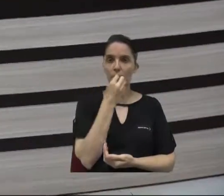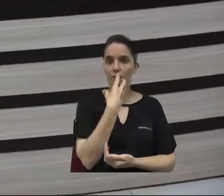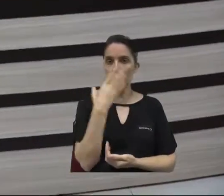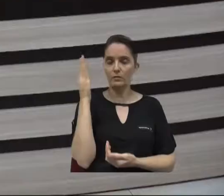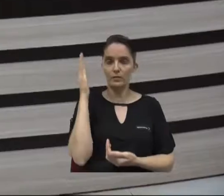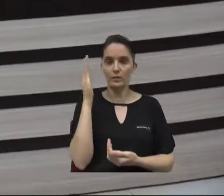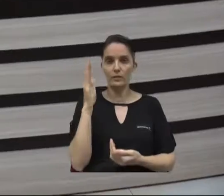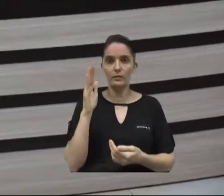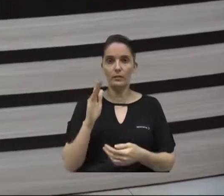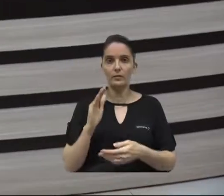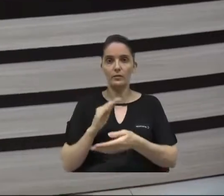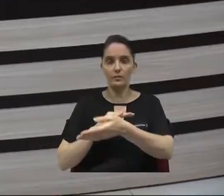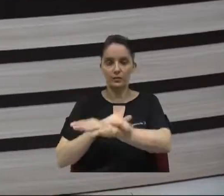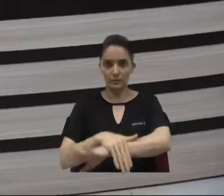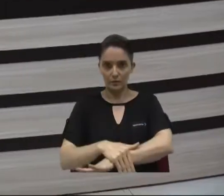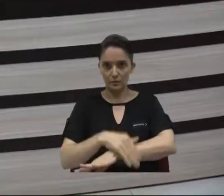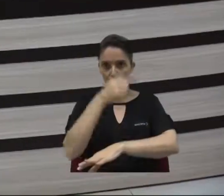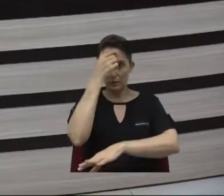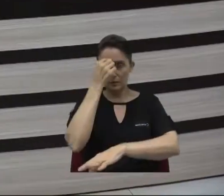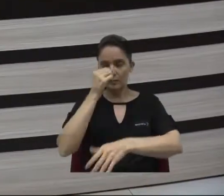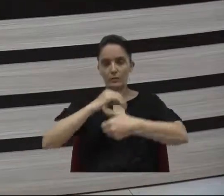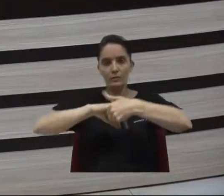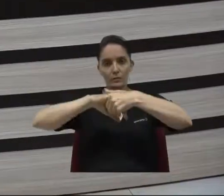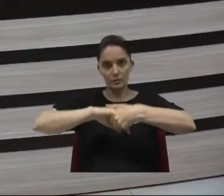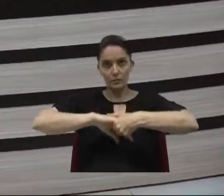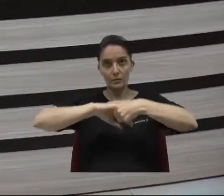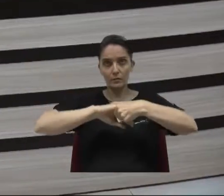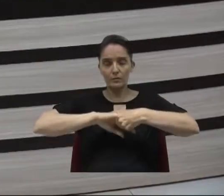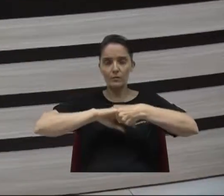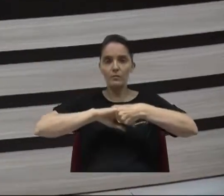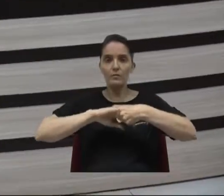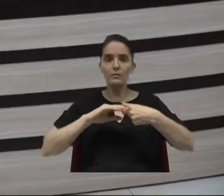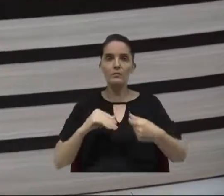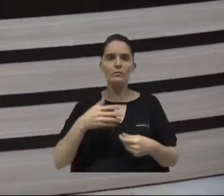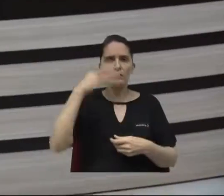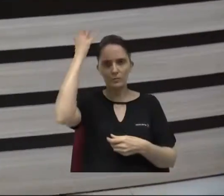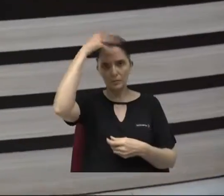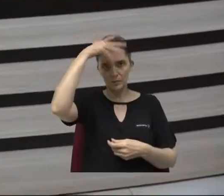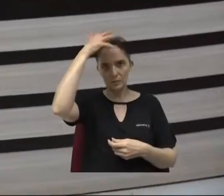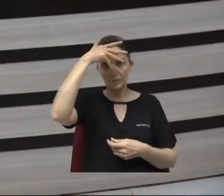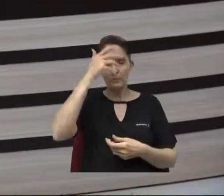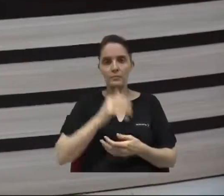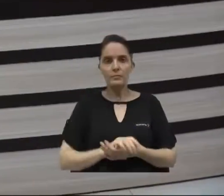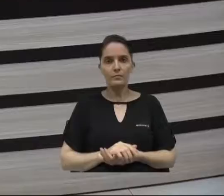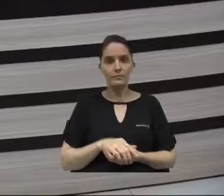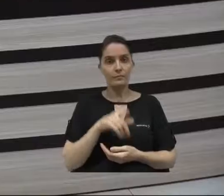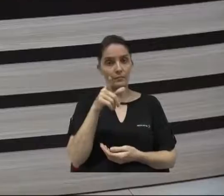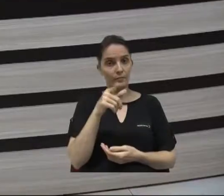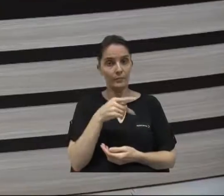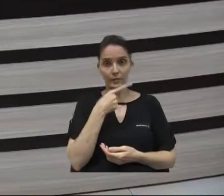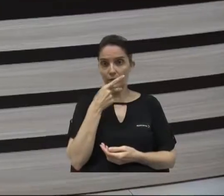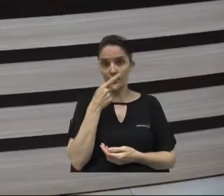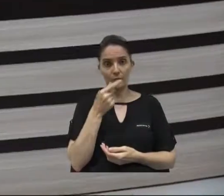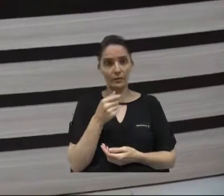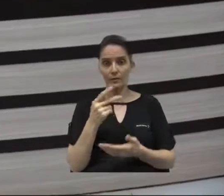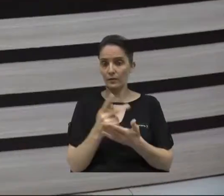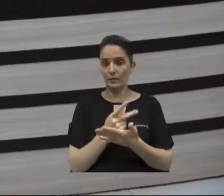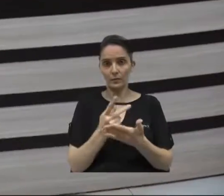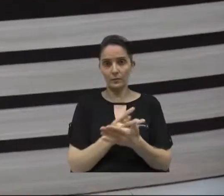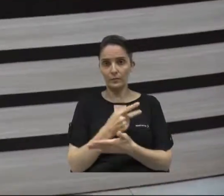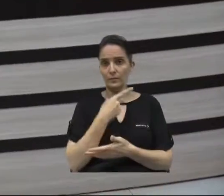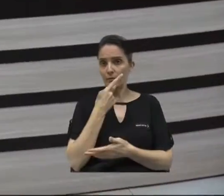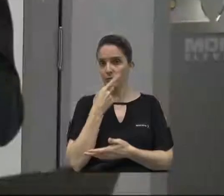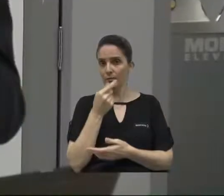Ilustre vereador Rafael Camargo, parabéns pelo seu requerimento. Vereadora Érica Tanque, a senhora se engana quando diz que não